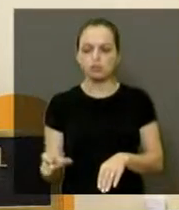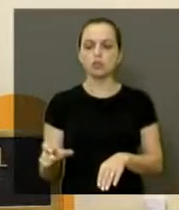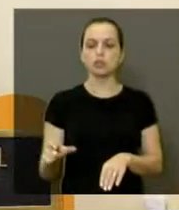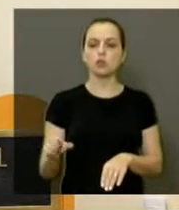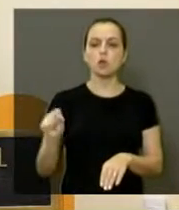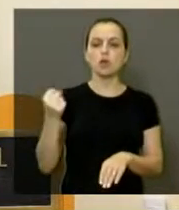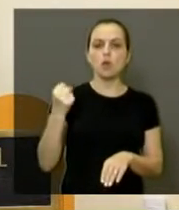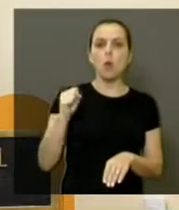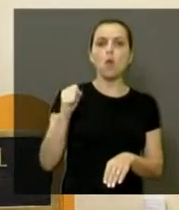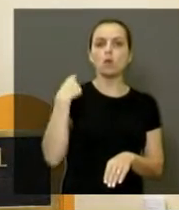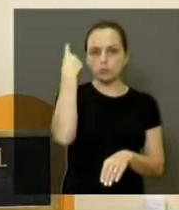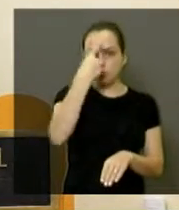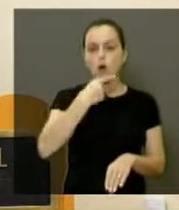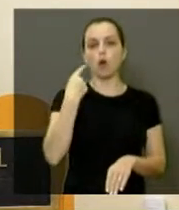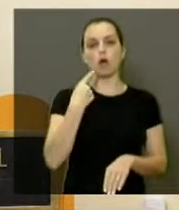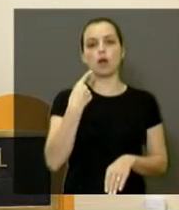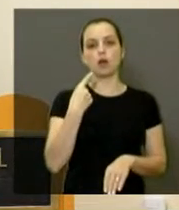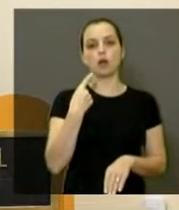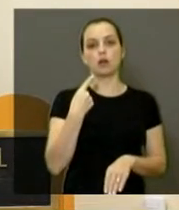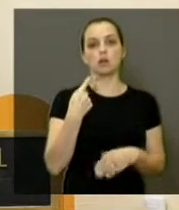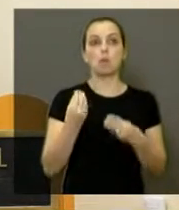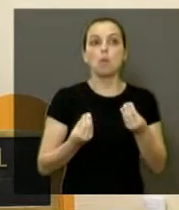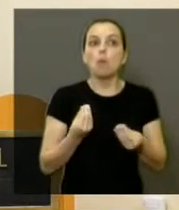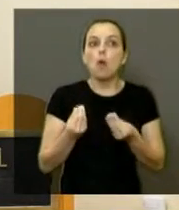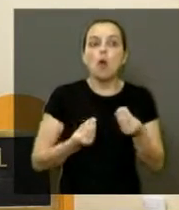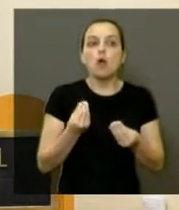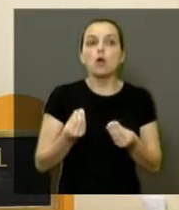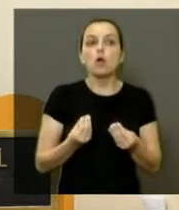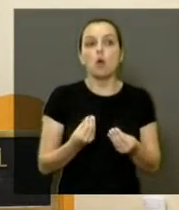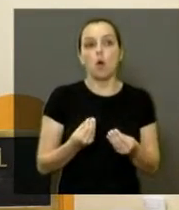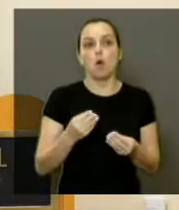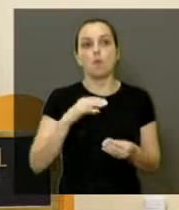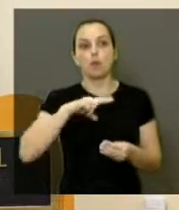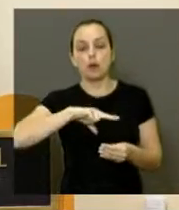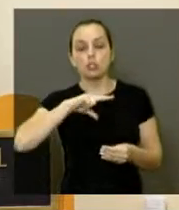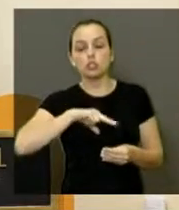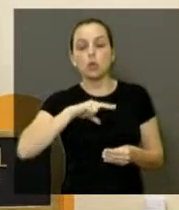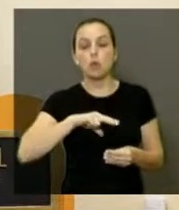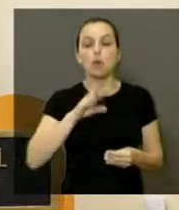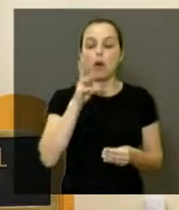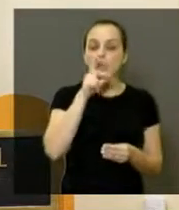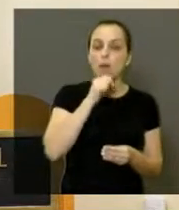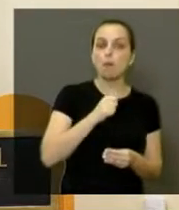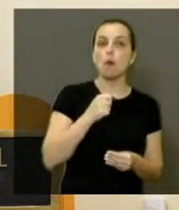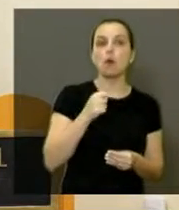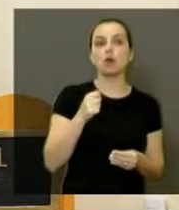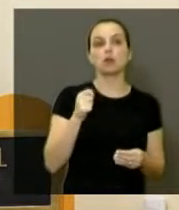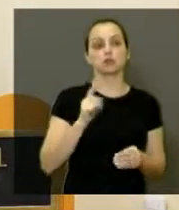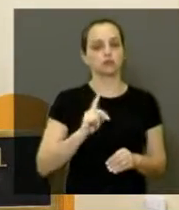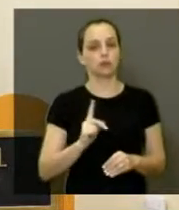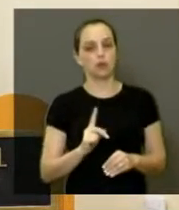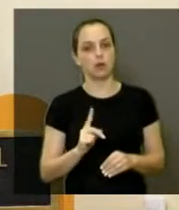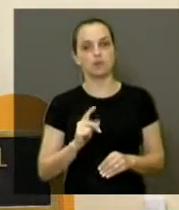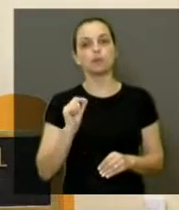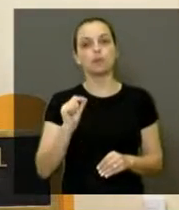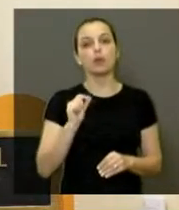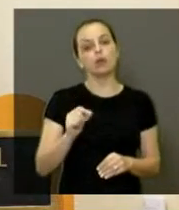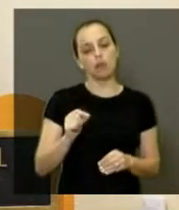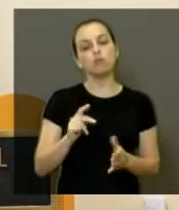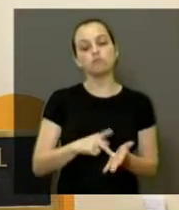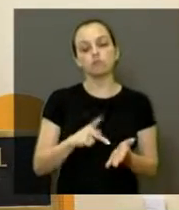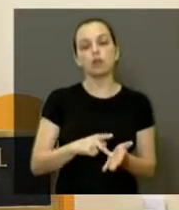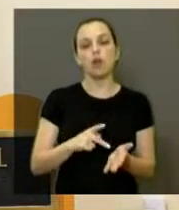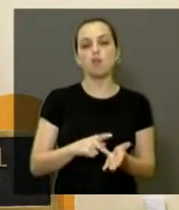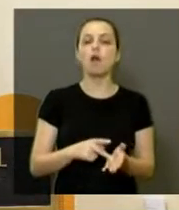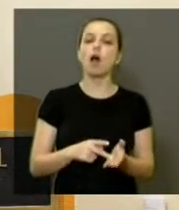8 horas, deve estar sendo, acho que nem paciente particular demora tanto, viu? Mas tudo bem, eu vou fazer uma outra. Eu realmente, como eu